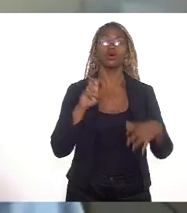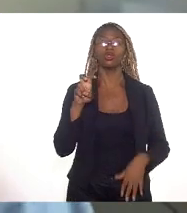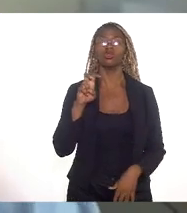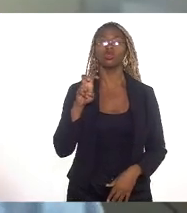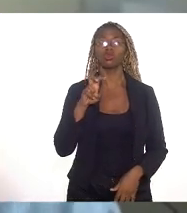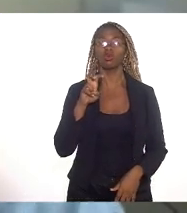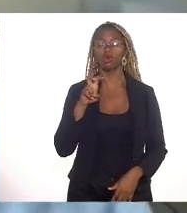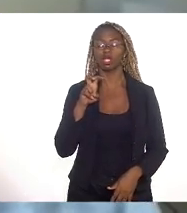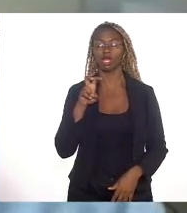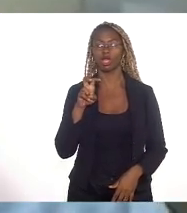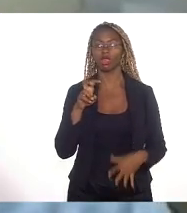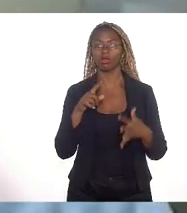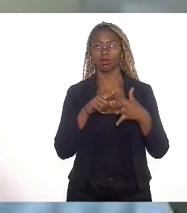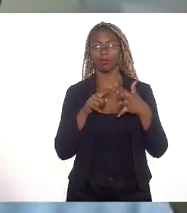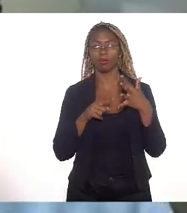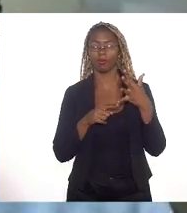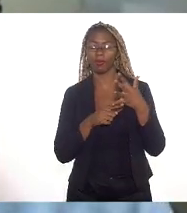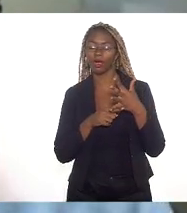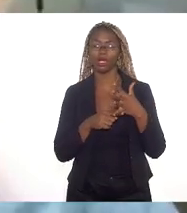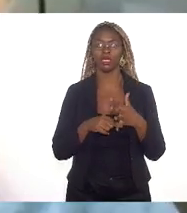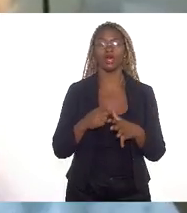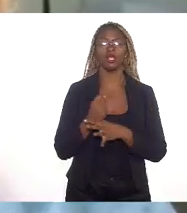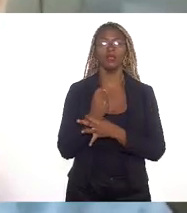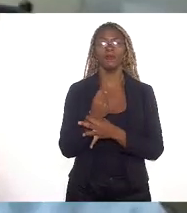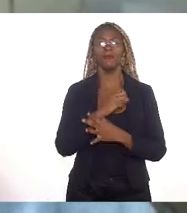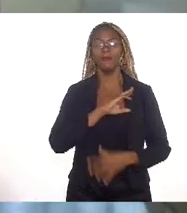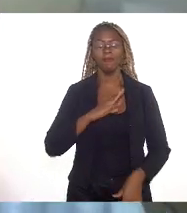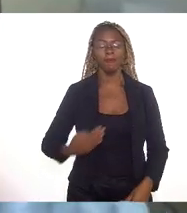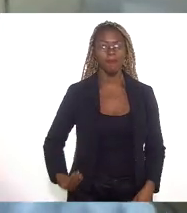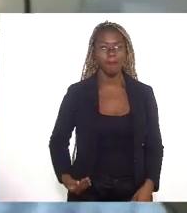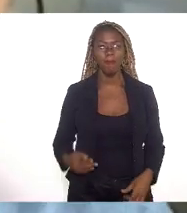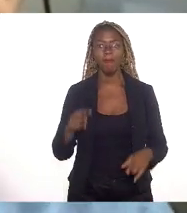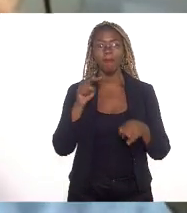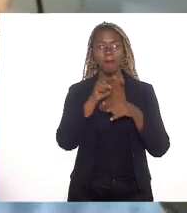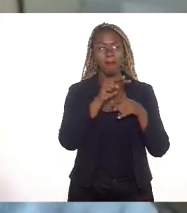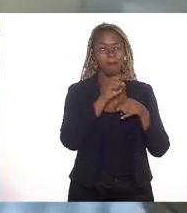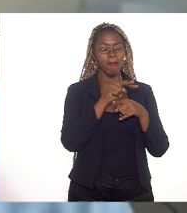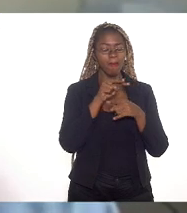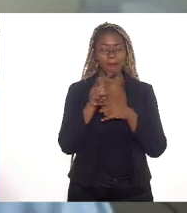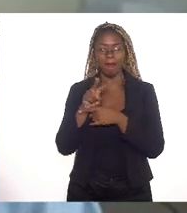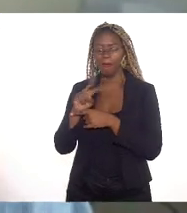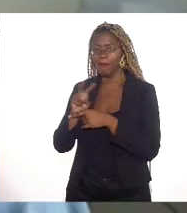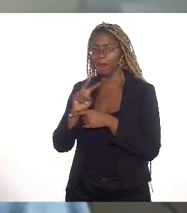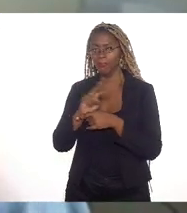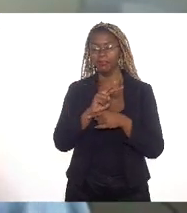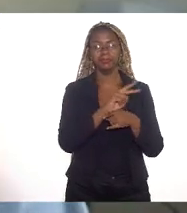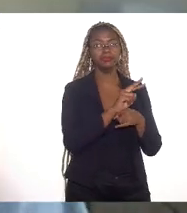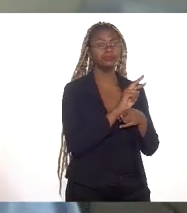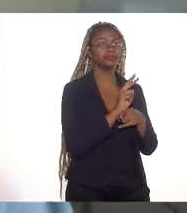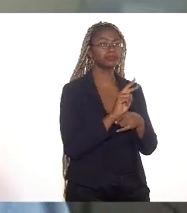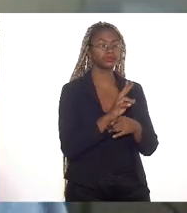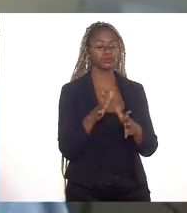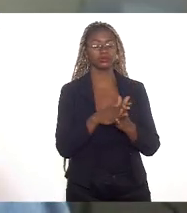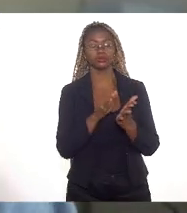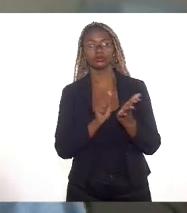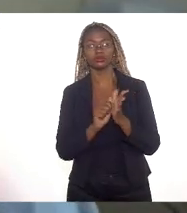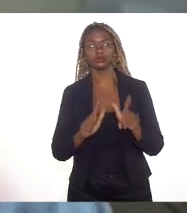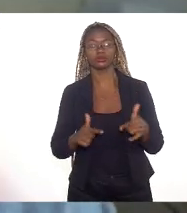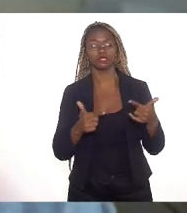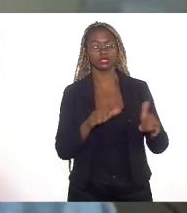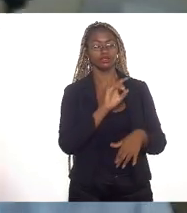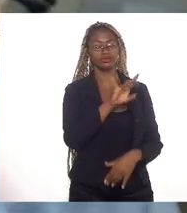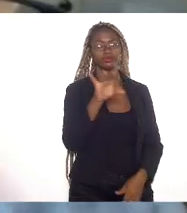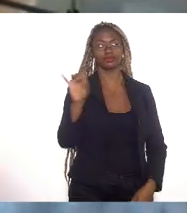segurança pública o monitoramento e registro das ações individuais dos agentes